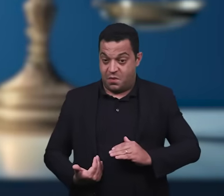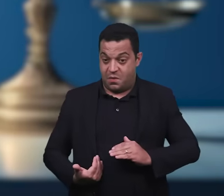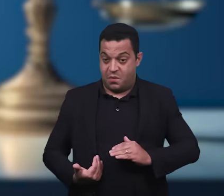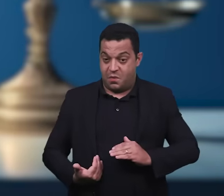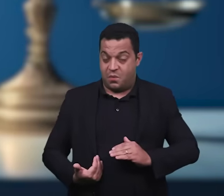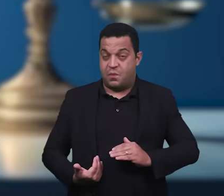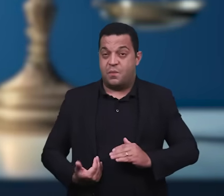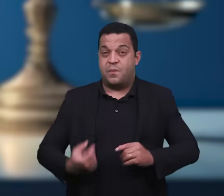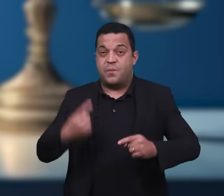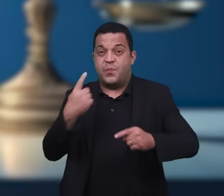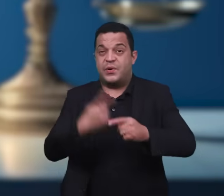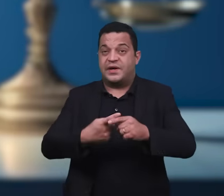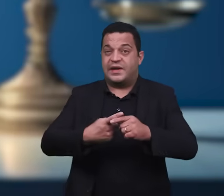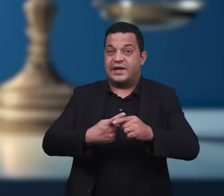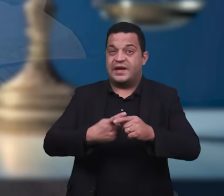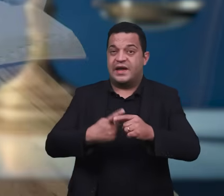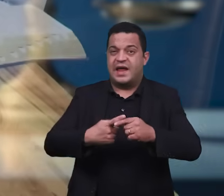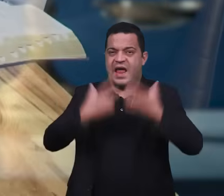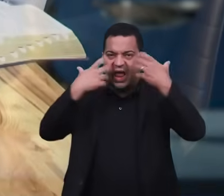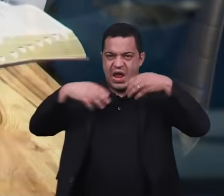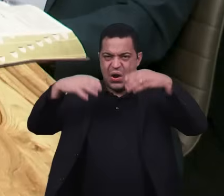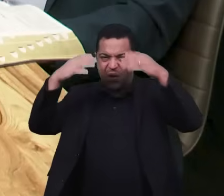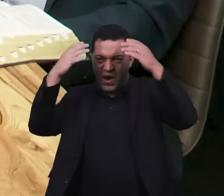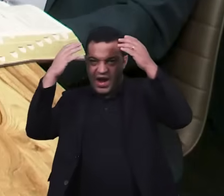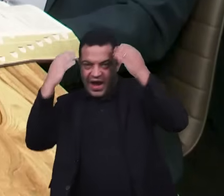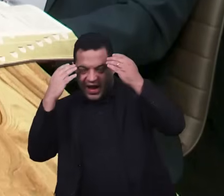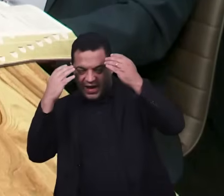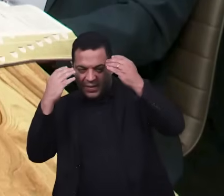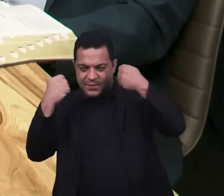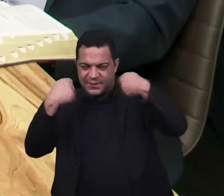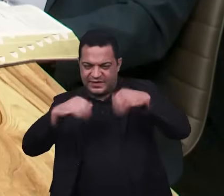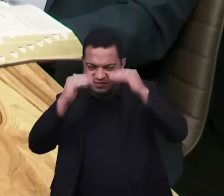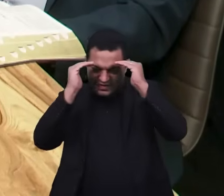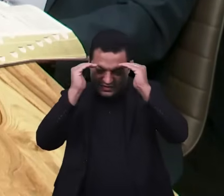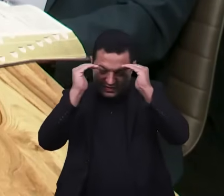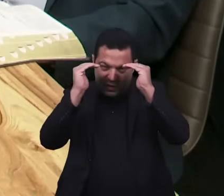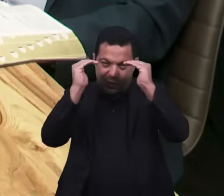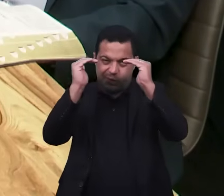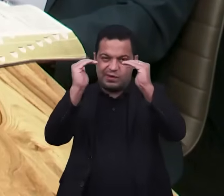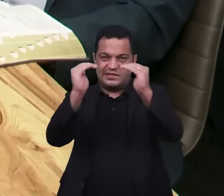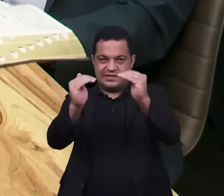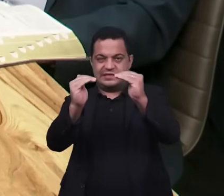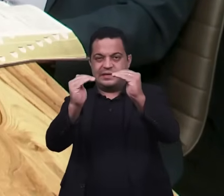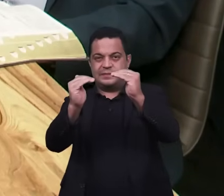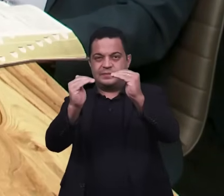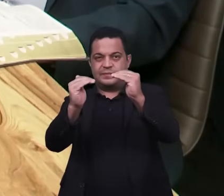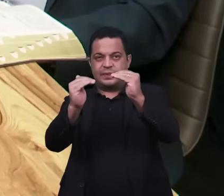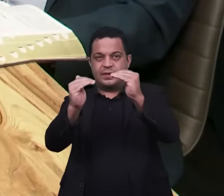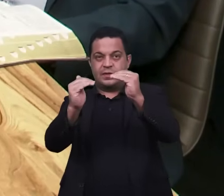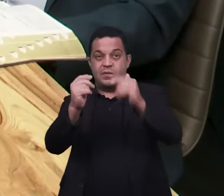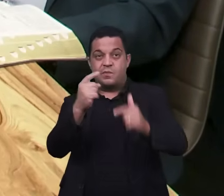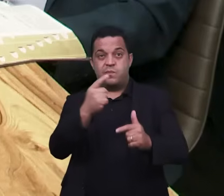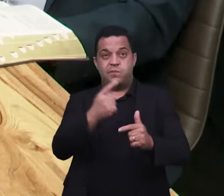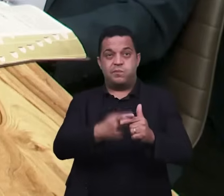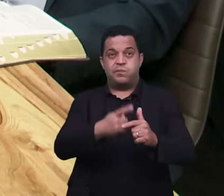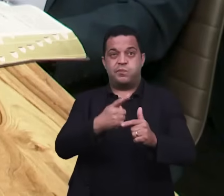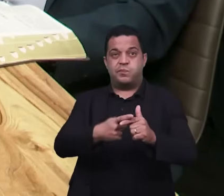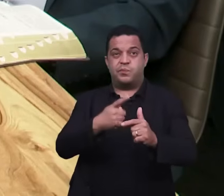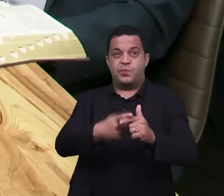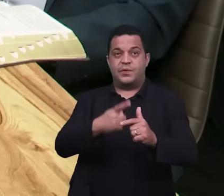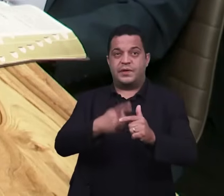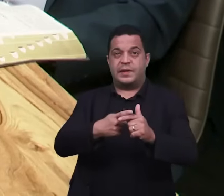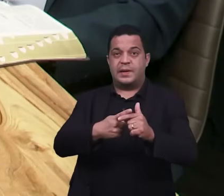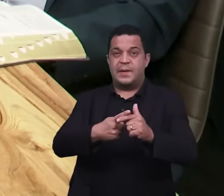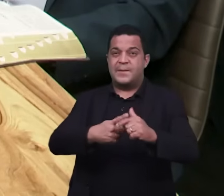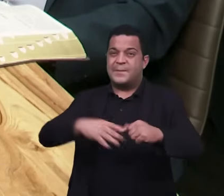superior. E isso ele está falando no sentido material, ao governante, politicamente falando, né?